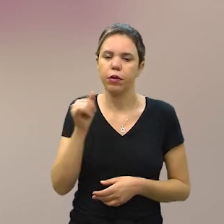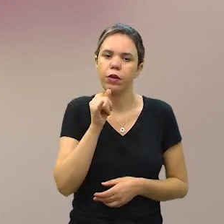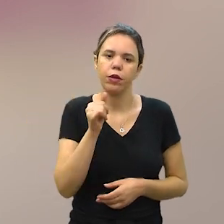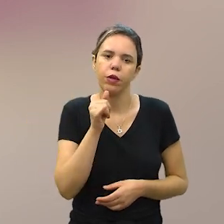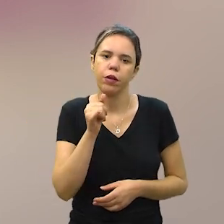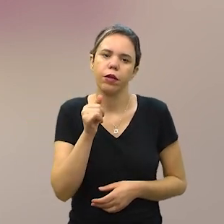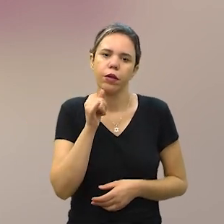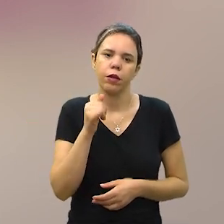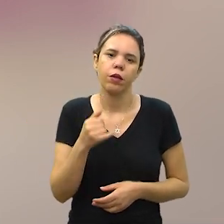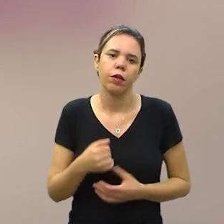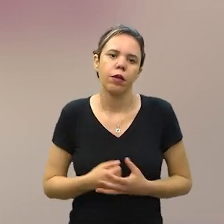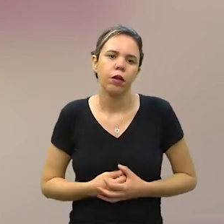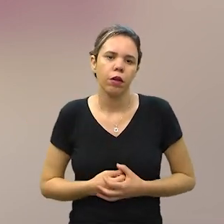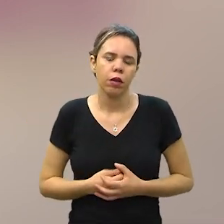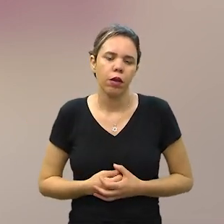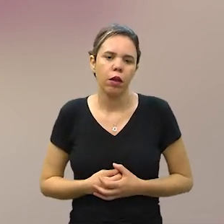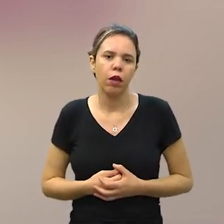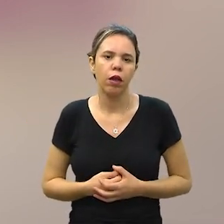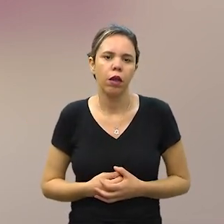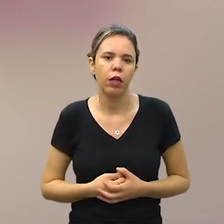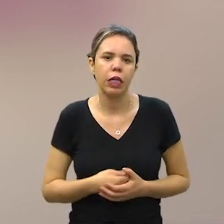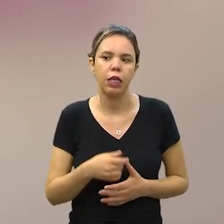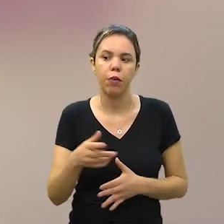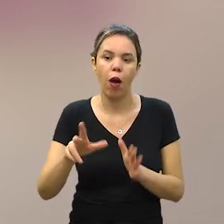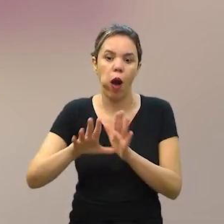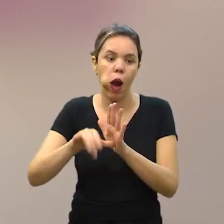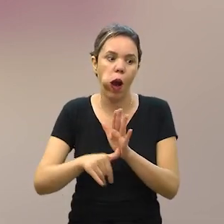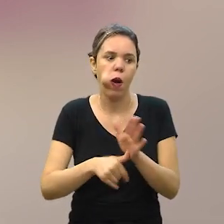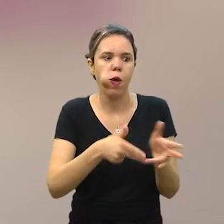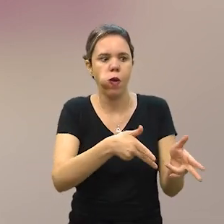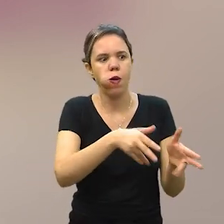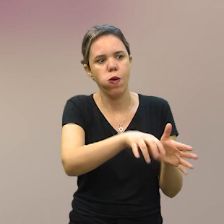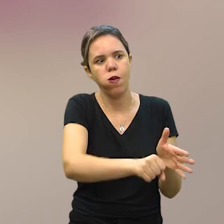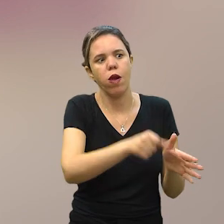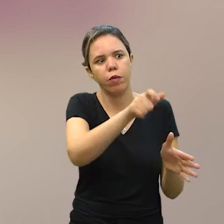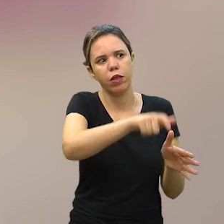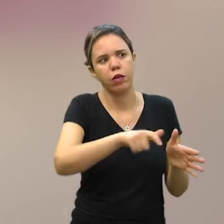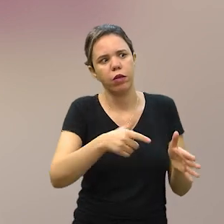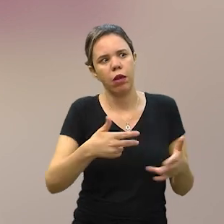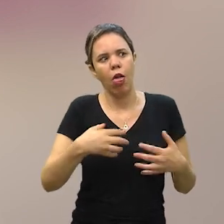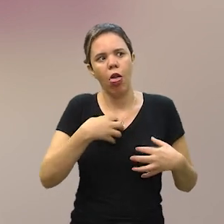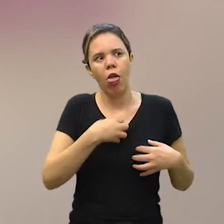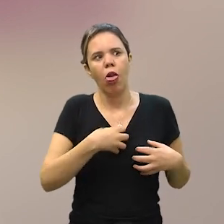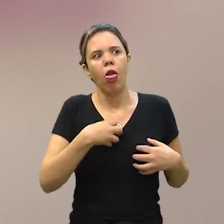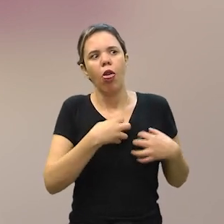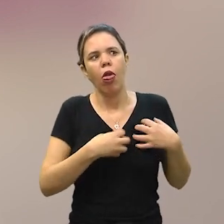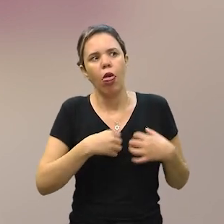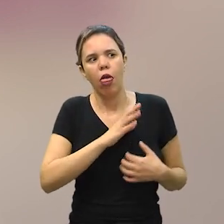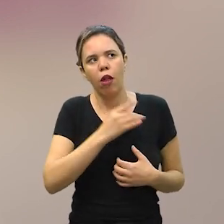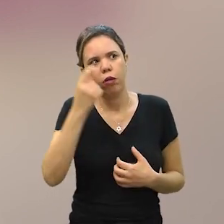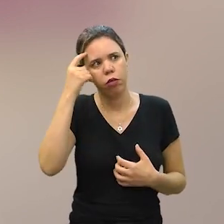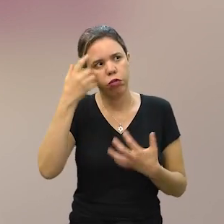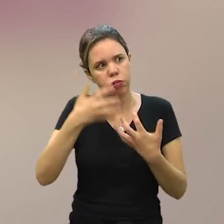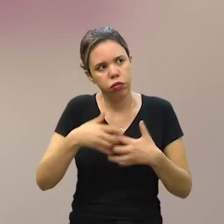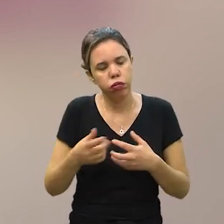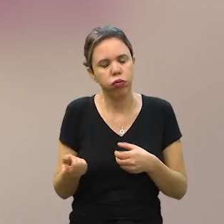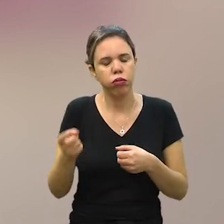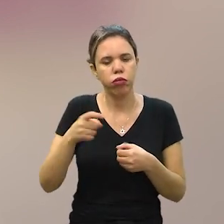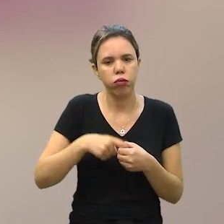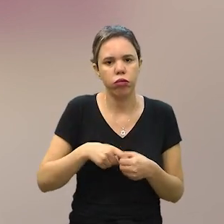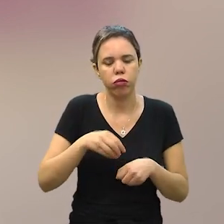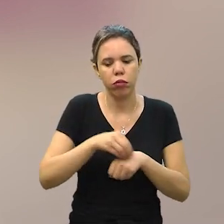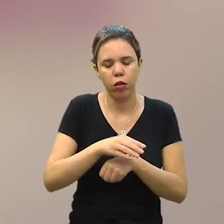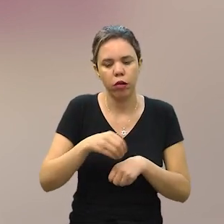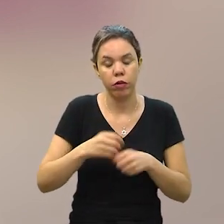por exemplo, um assalto, né? Que de repente isso está voltando na mente dela